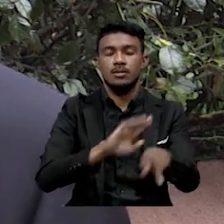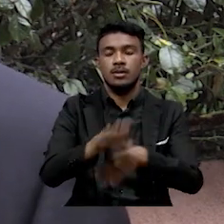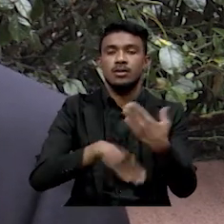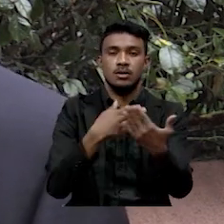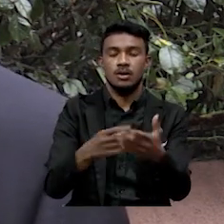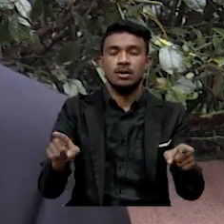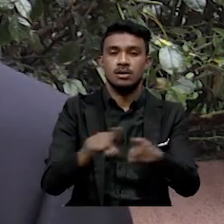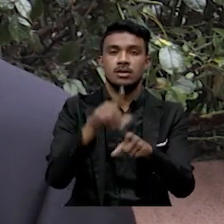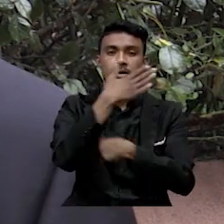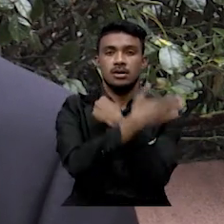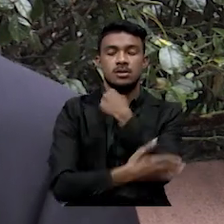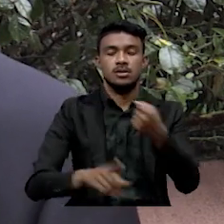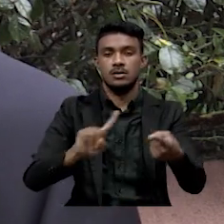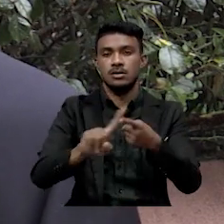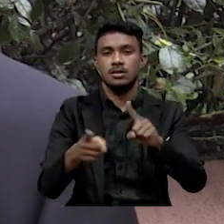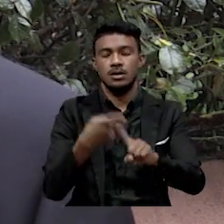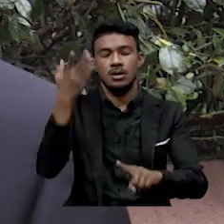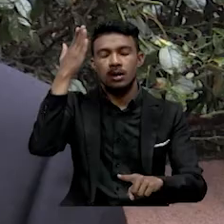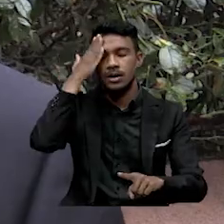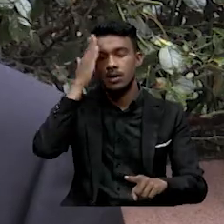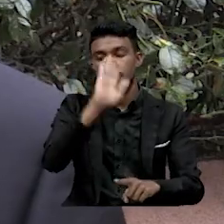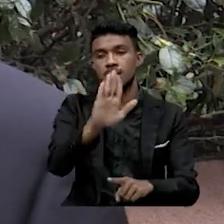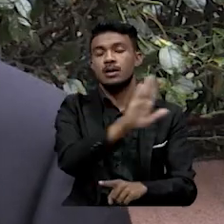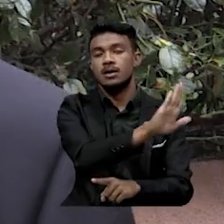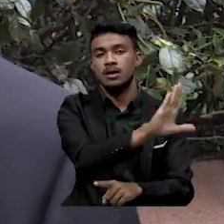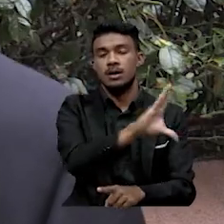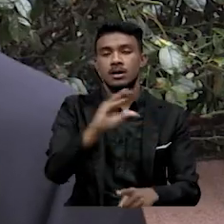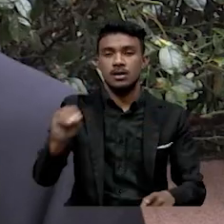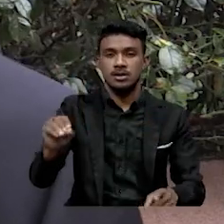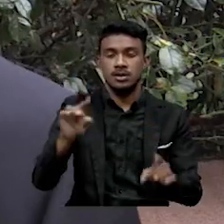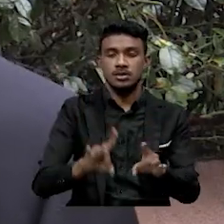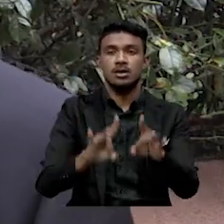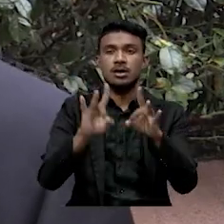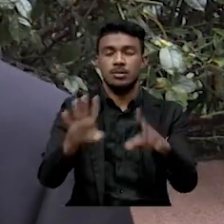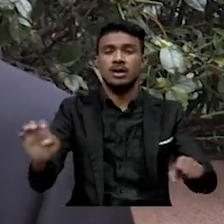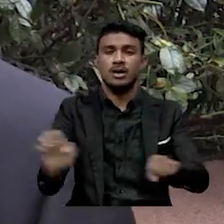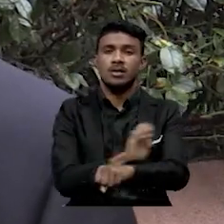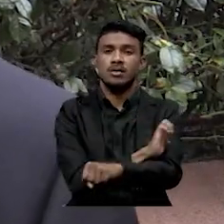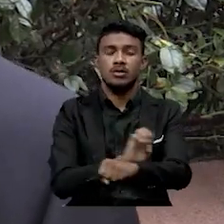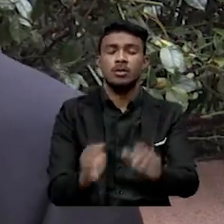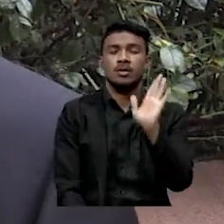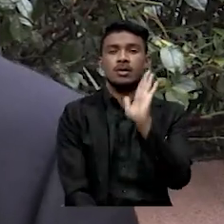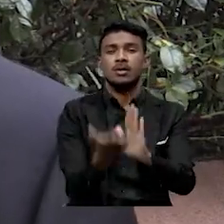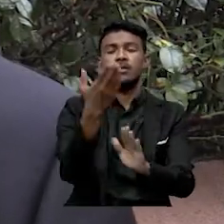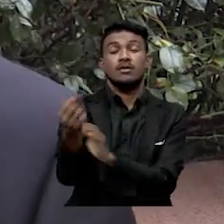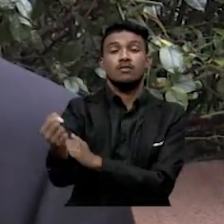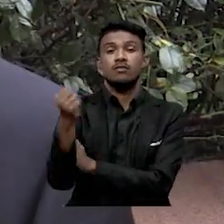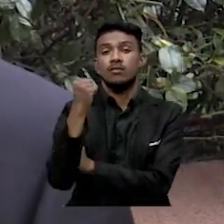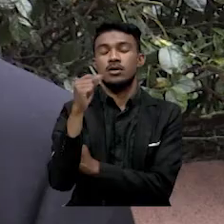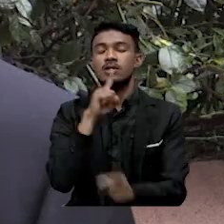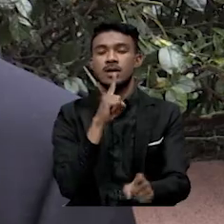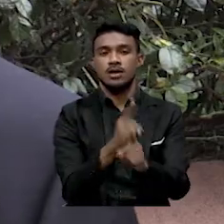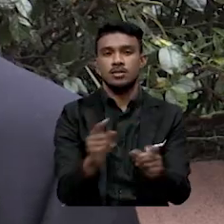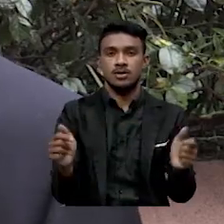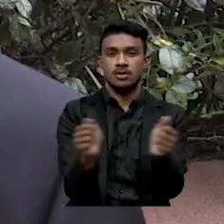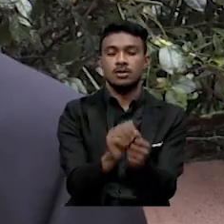importante tebes atu hatene malu. I Australia nudar pais avançado ekonomikamente, militarmente, forti te tebes. Honu ne sila